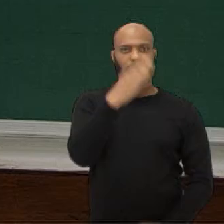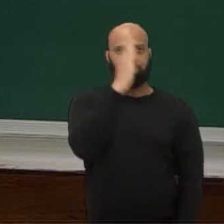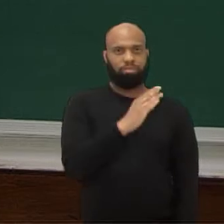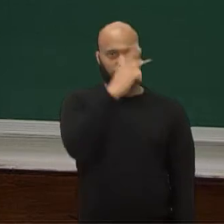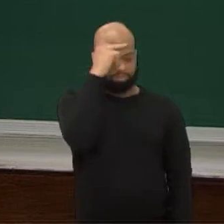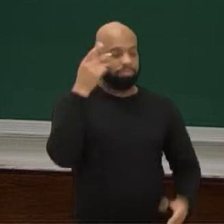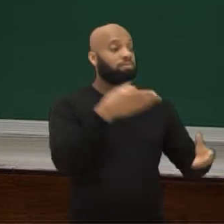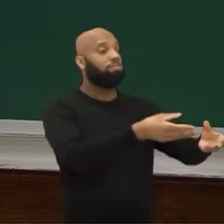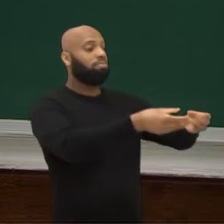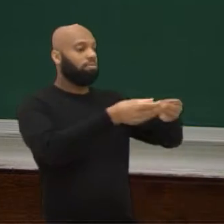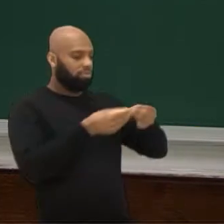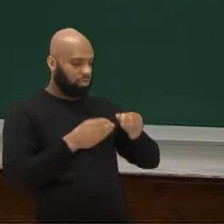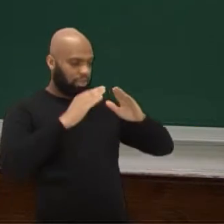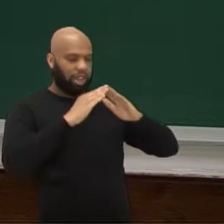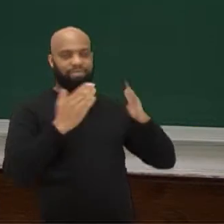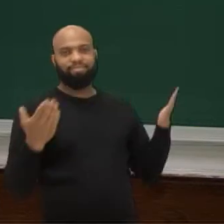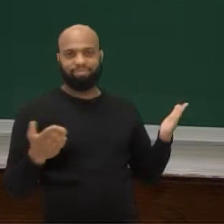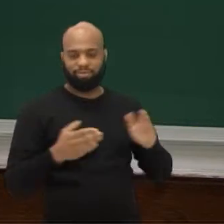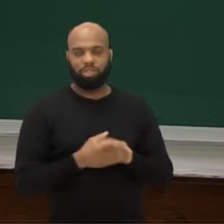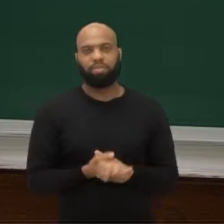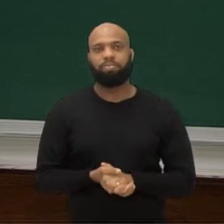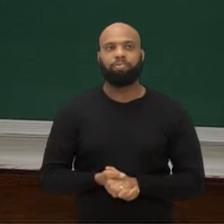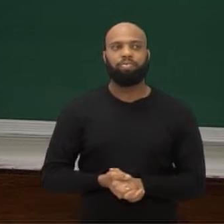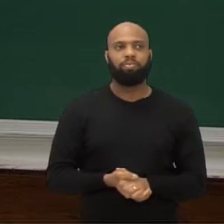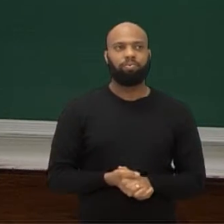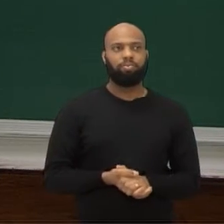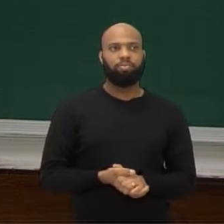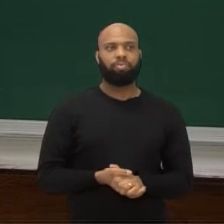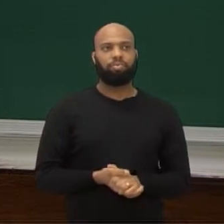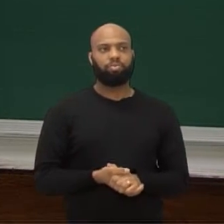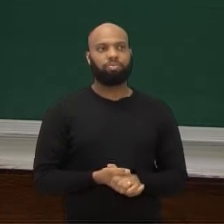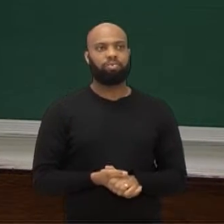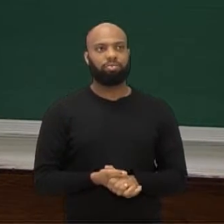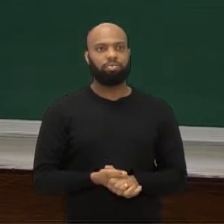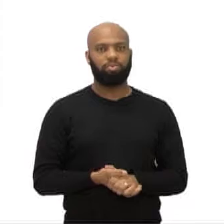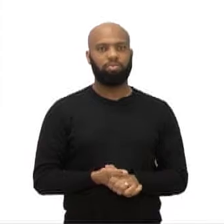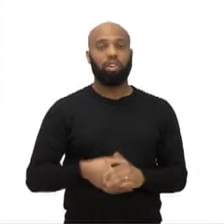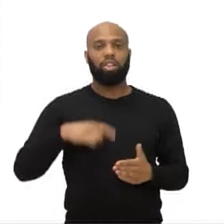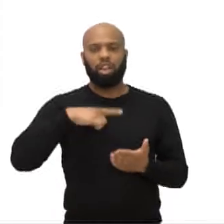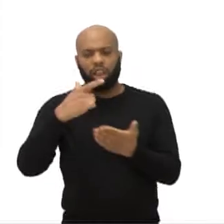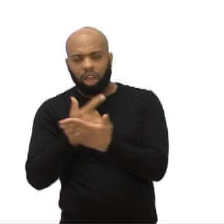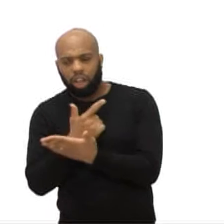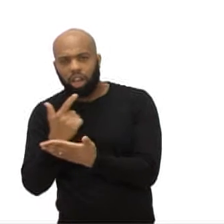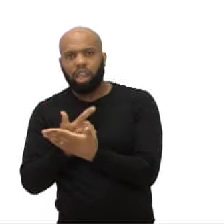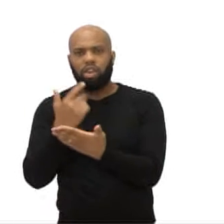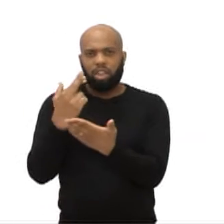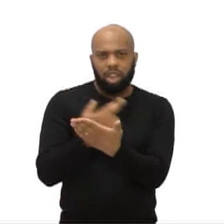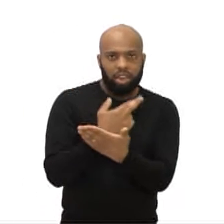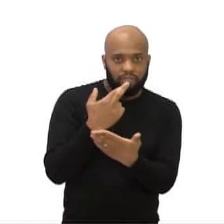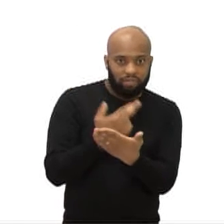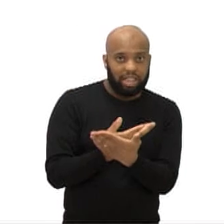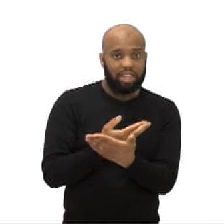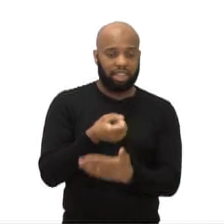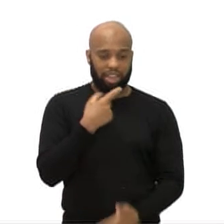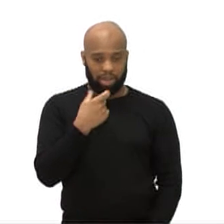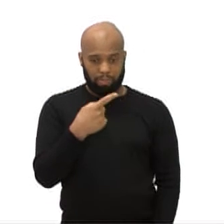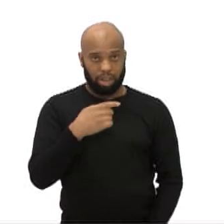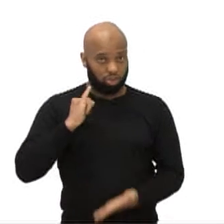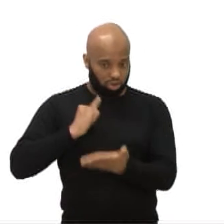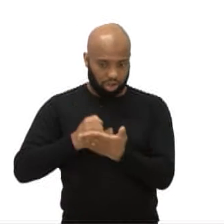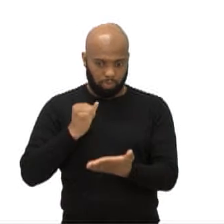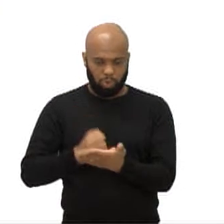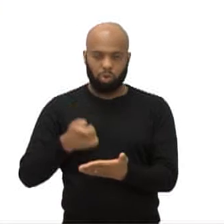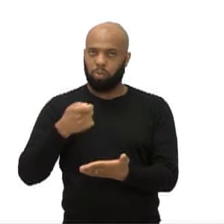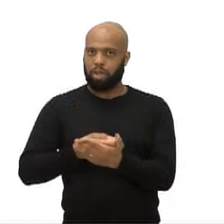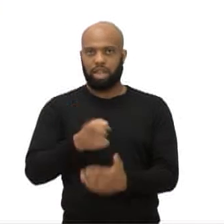comprou, a pessoa que o comprou aqui, seja brasileiro ou não? Vamos lá? Livros, revistas e remédios não têm imposto. Lembre